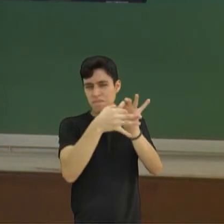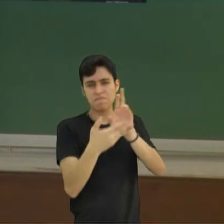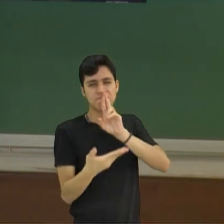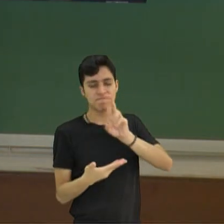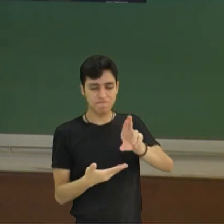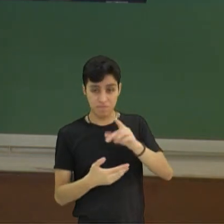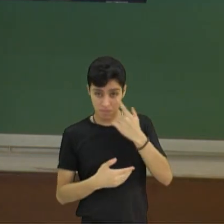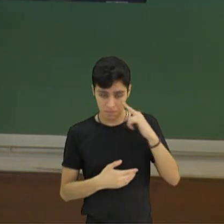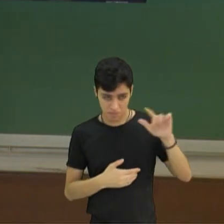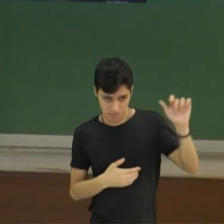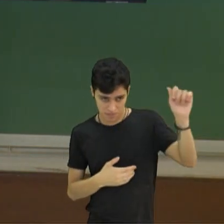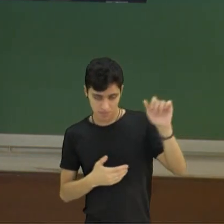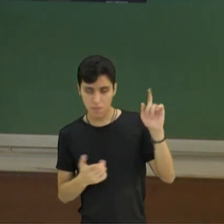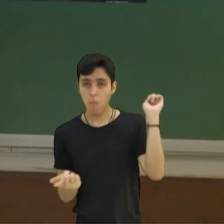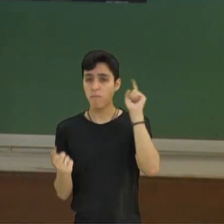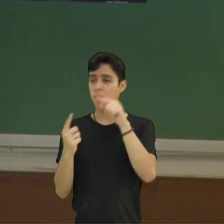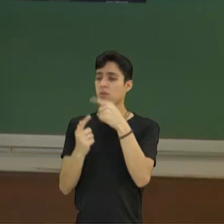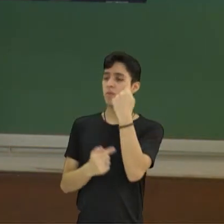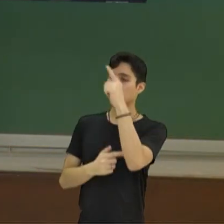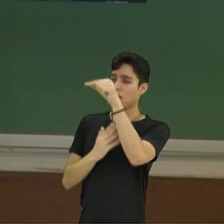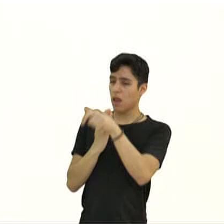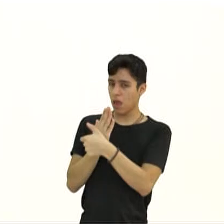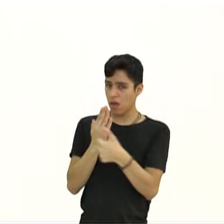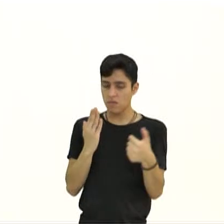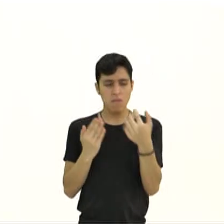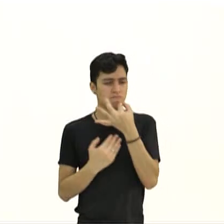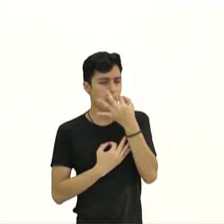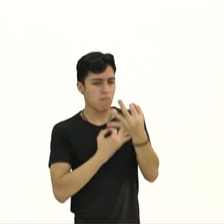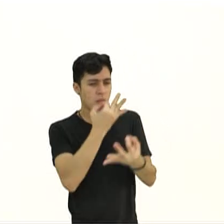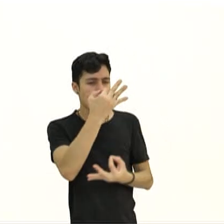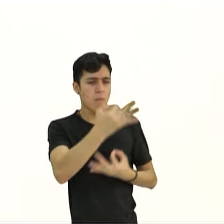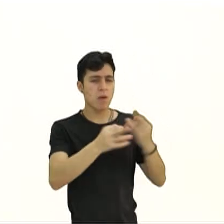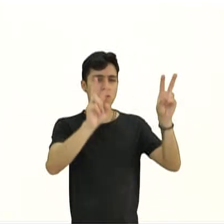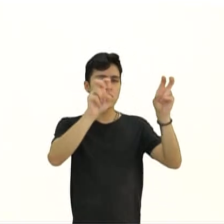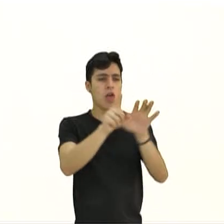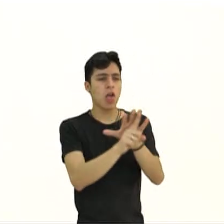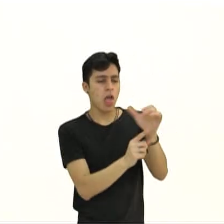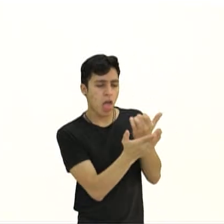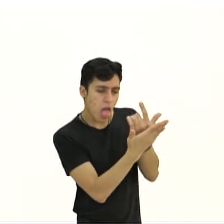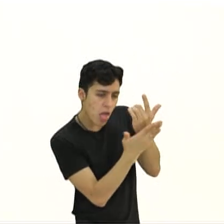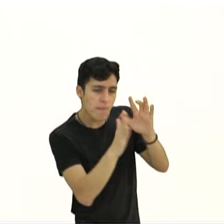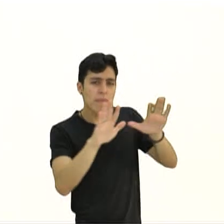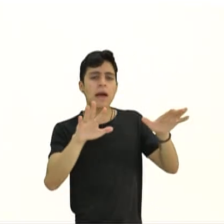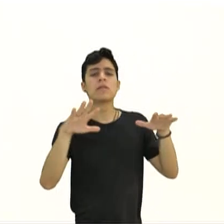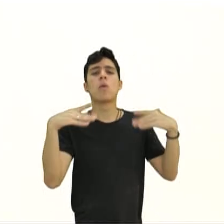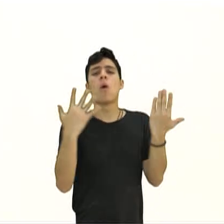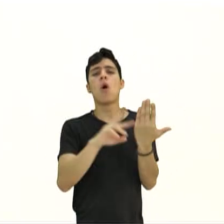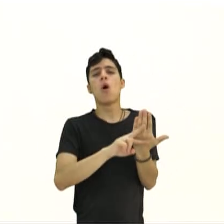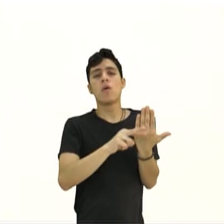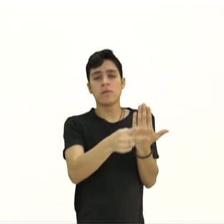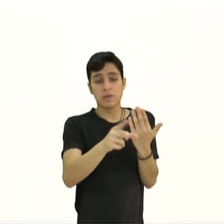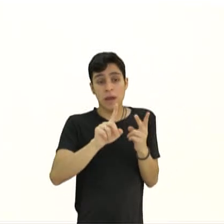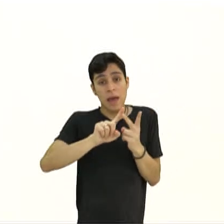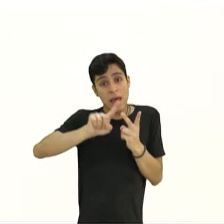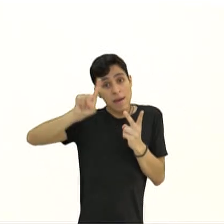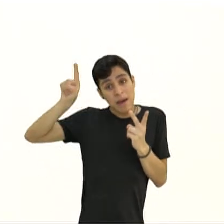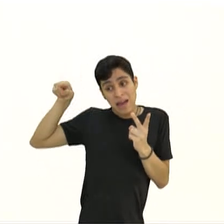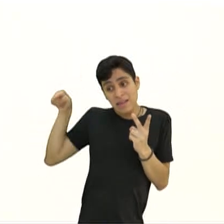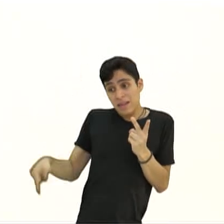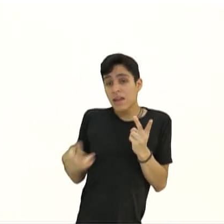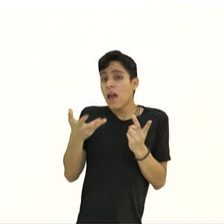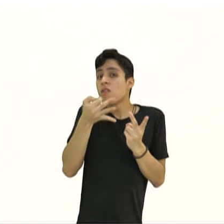A. O objetivo do autor é criticar o consumismo e suas consequências, mas também sugerir formas de